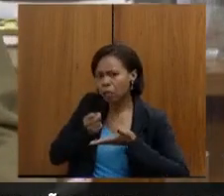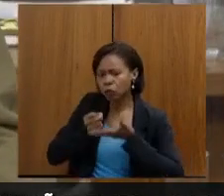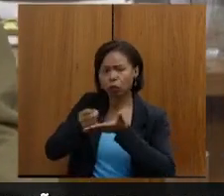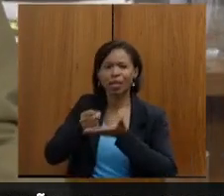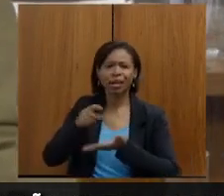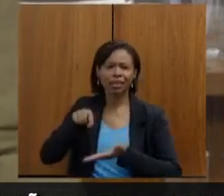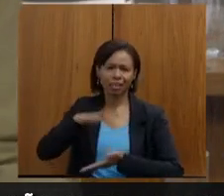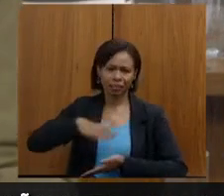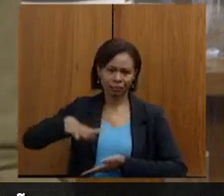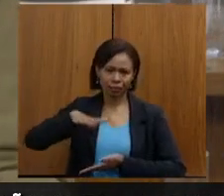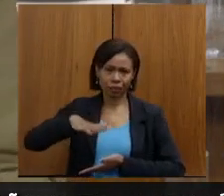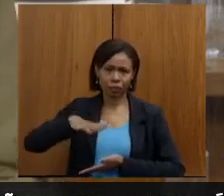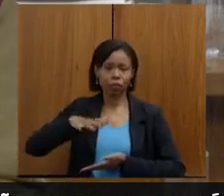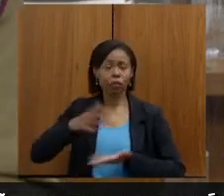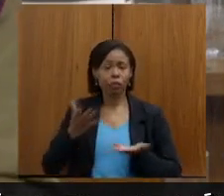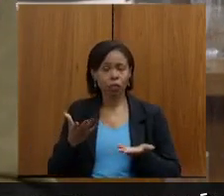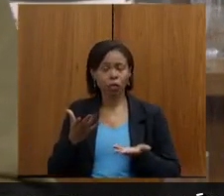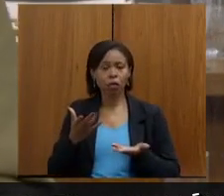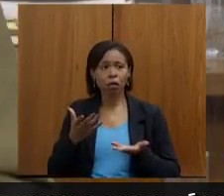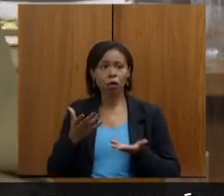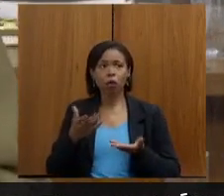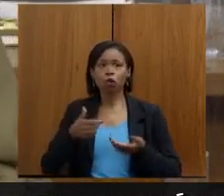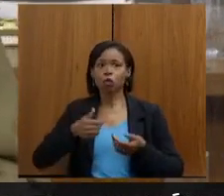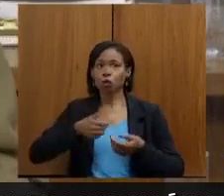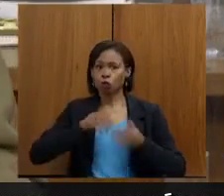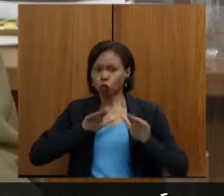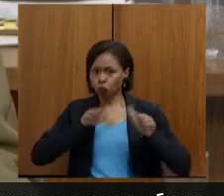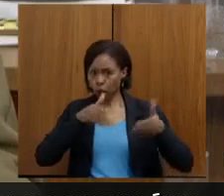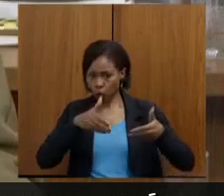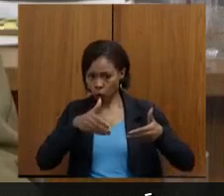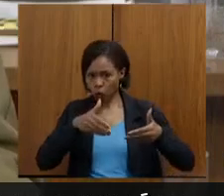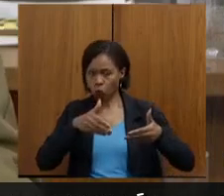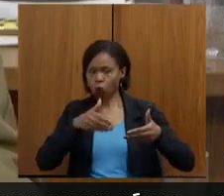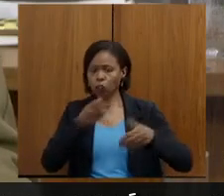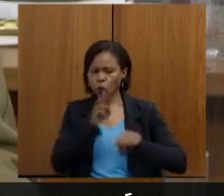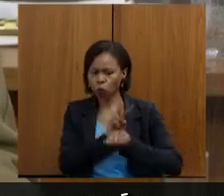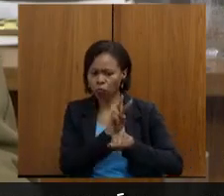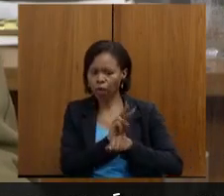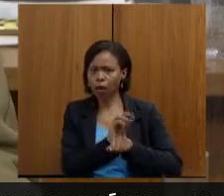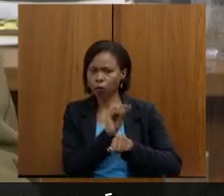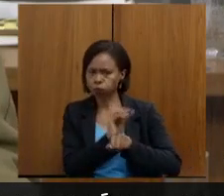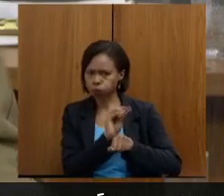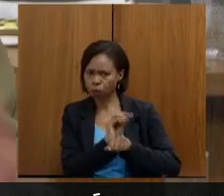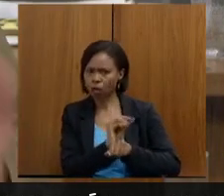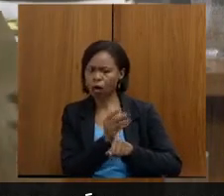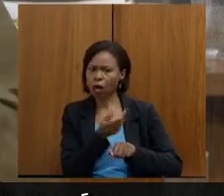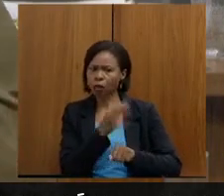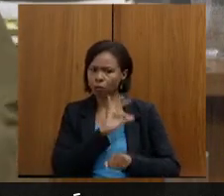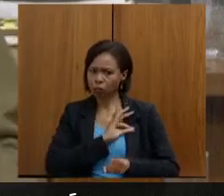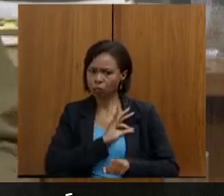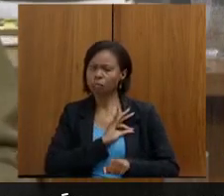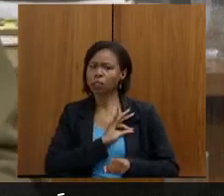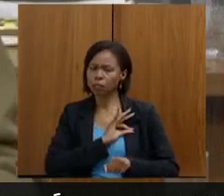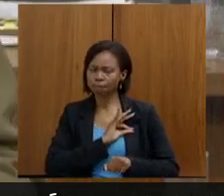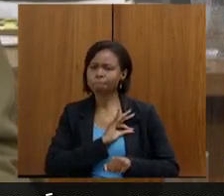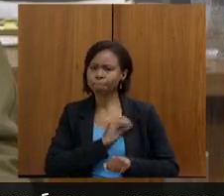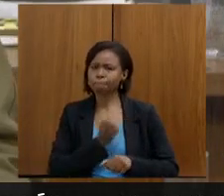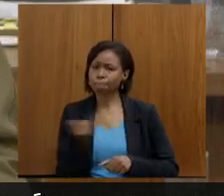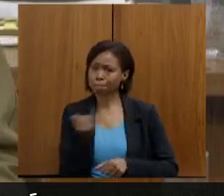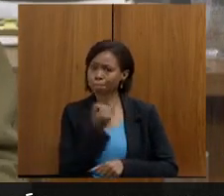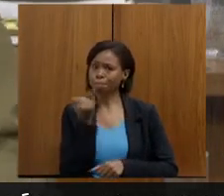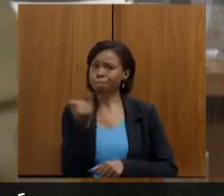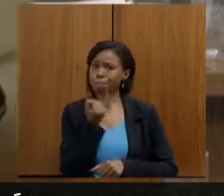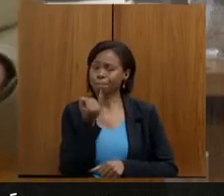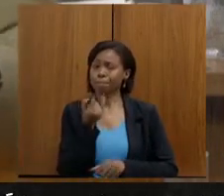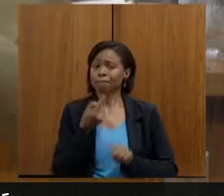naquela região assim a gente a festa esse primeiro foco que é de cuidar dizê-la da instituição porque foi esse zelo com a